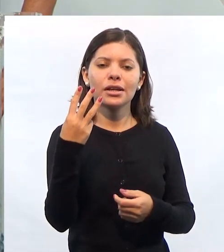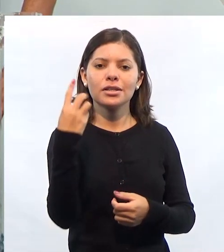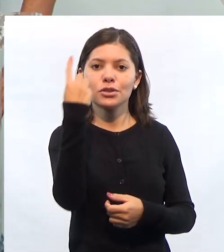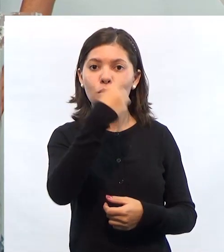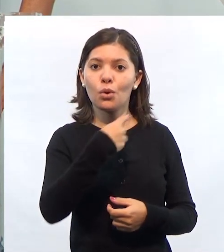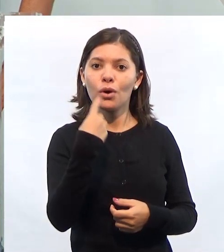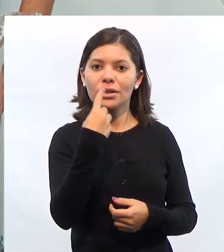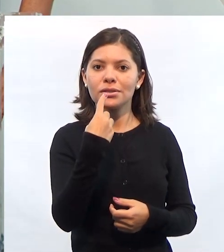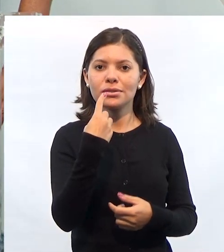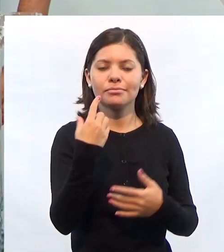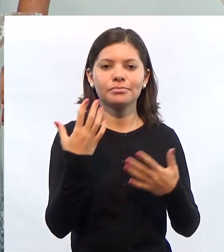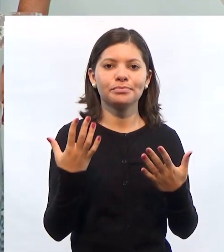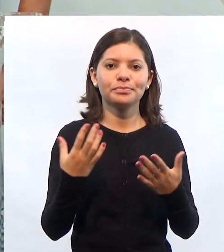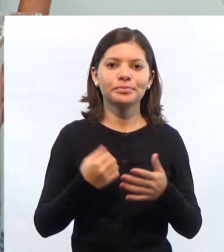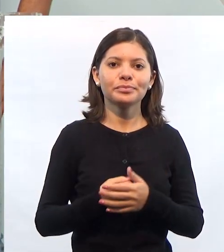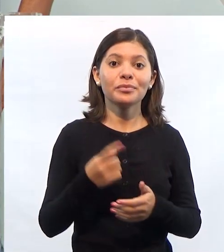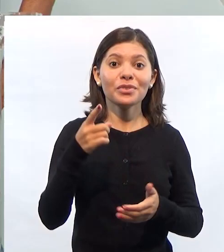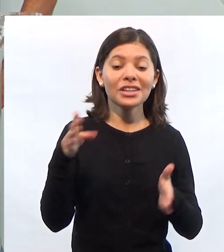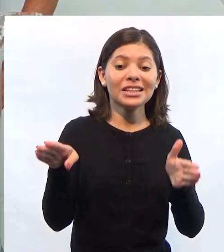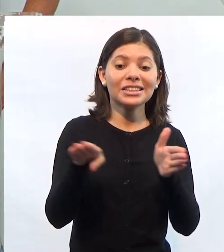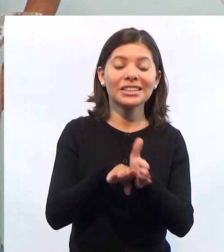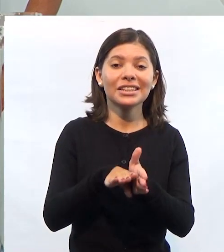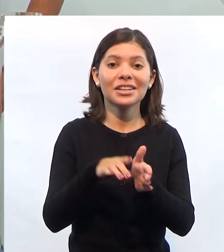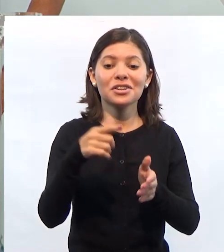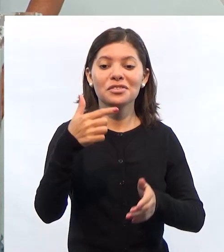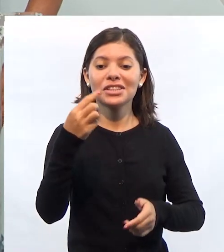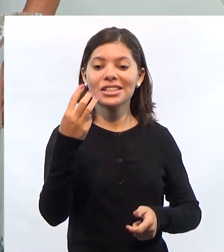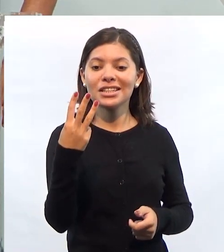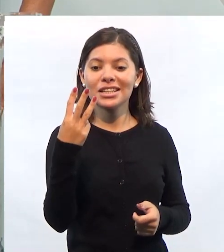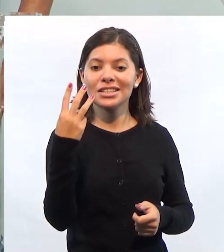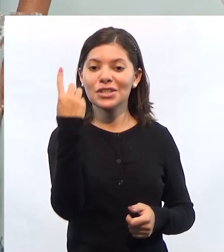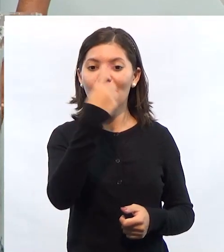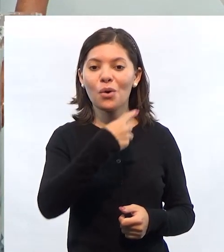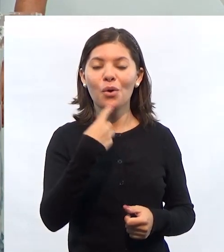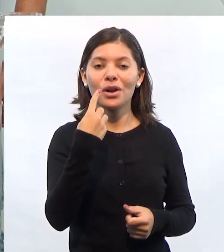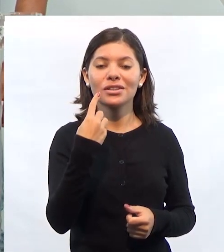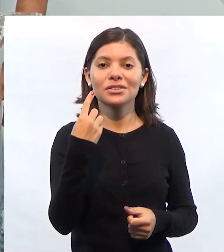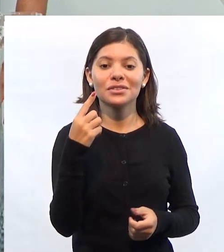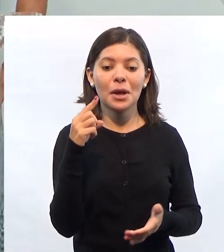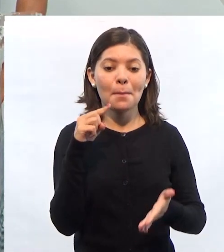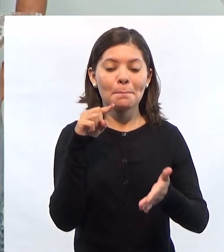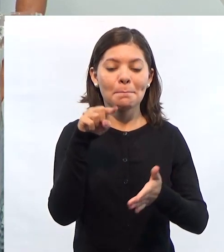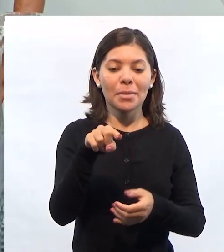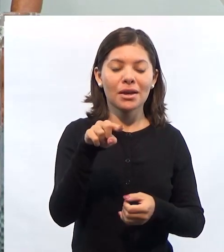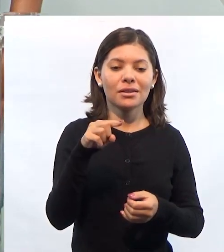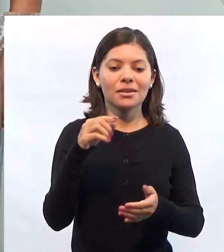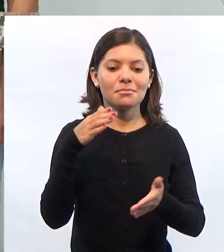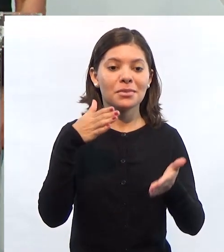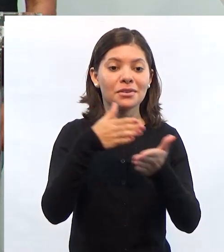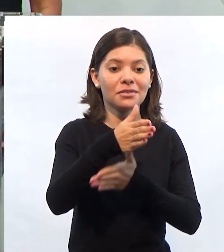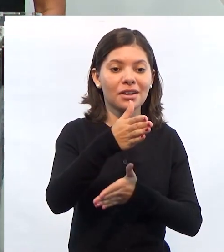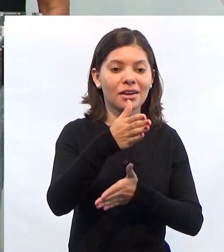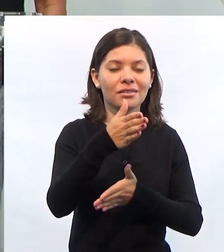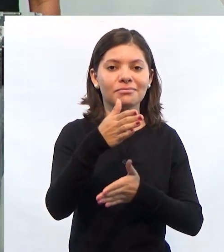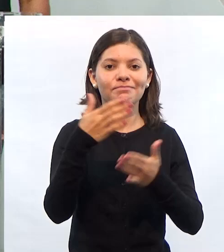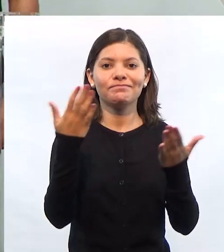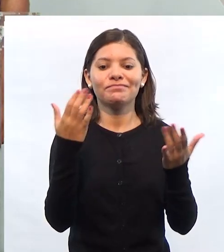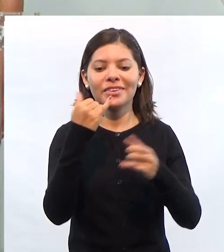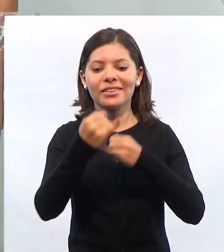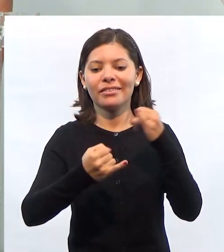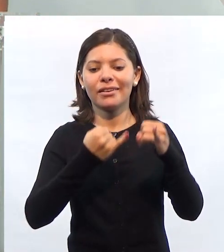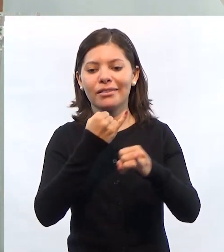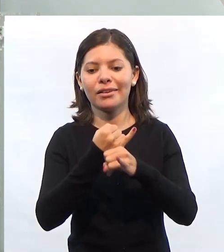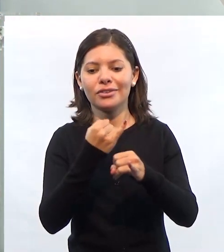horas e 55 minutos aí você chega lá 23 horas 54 minutos quando você aperta o ente para enviar atividade